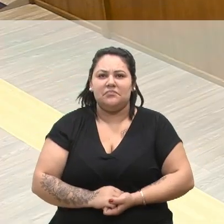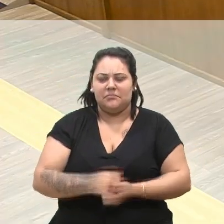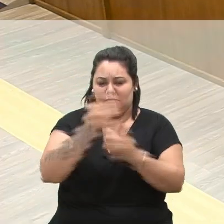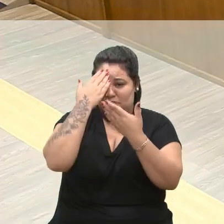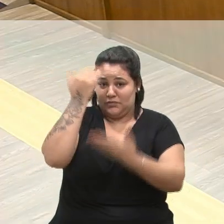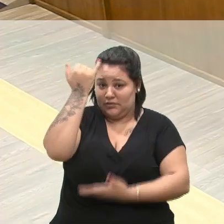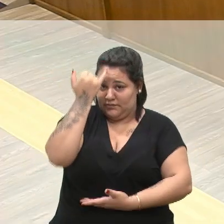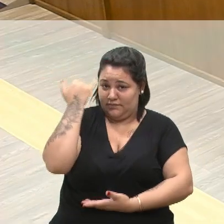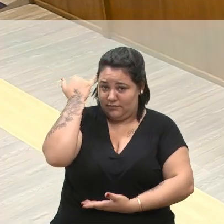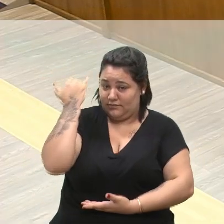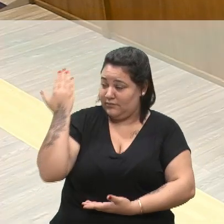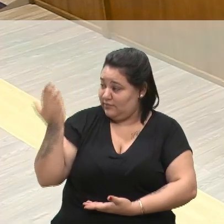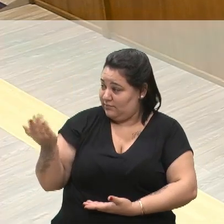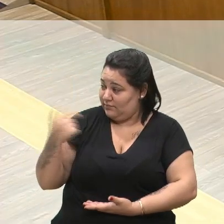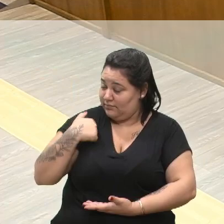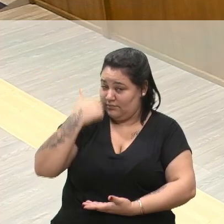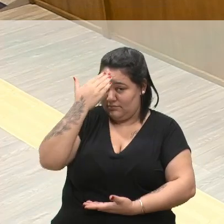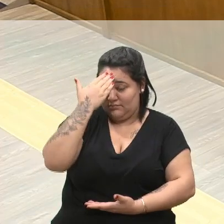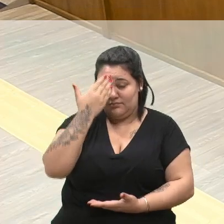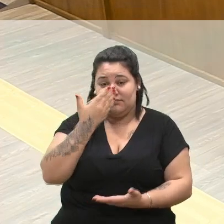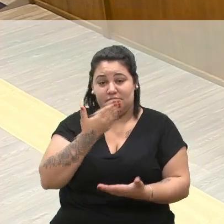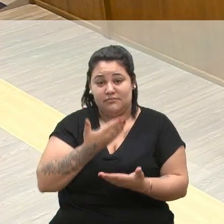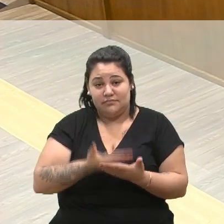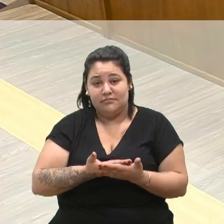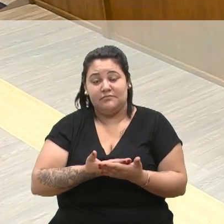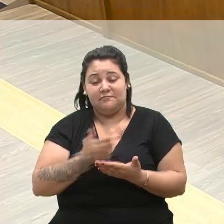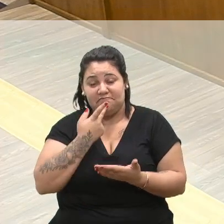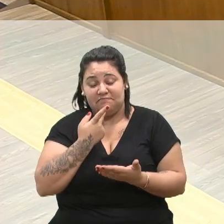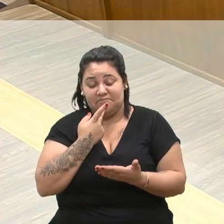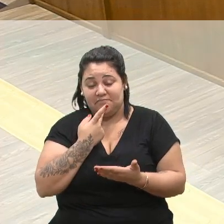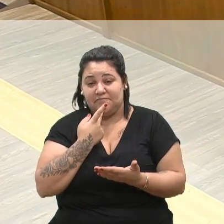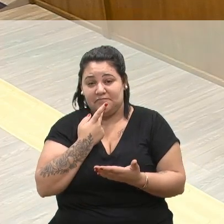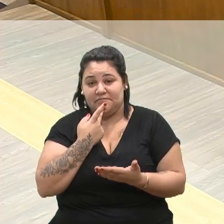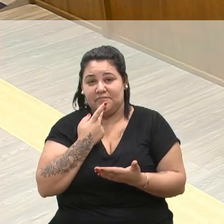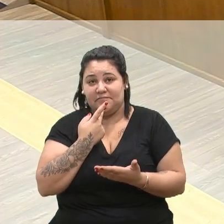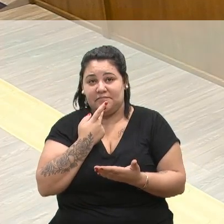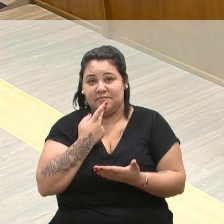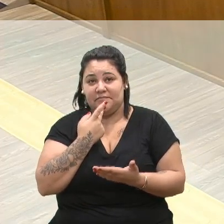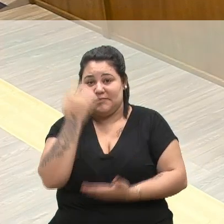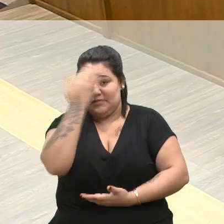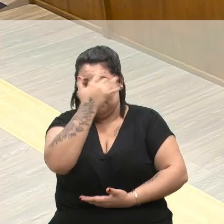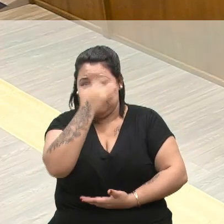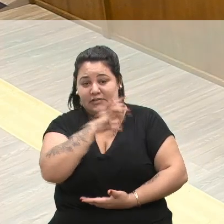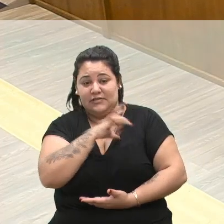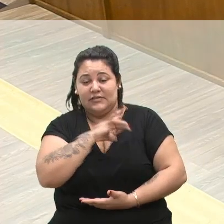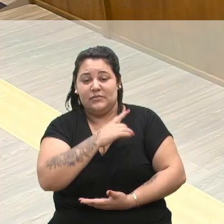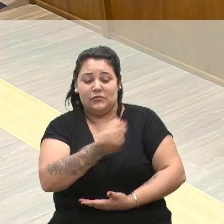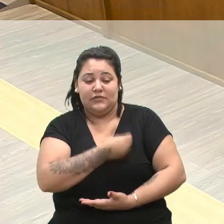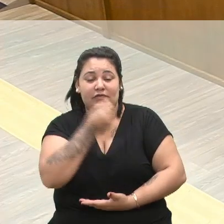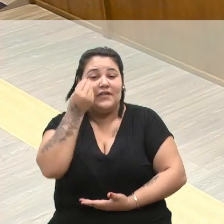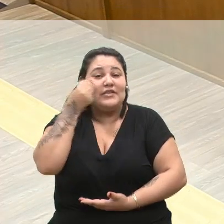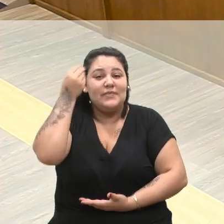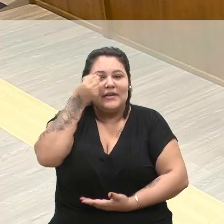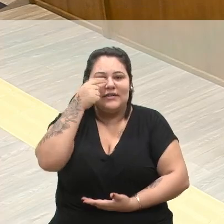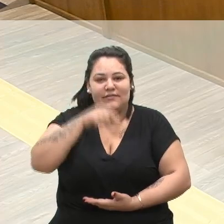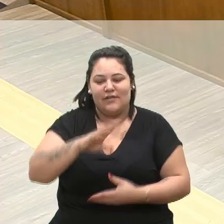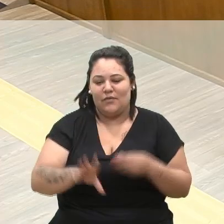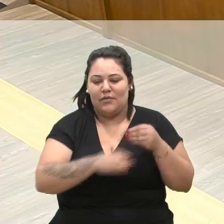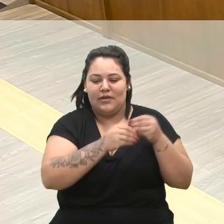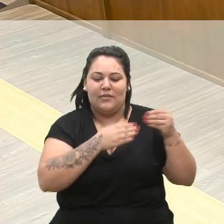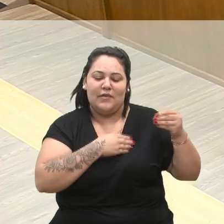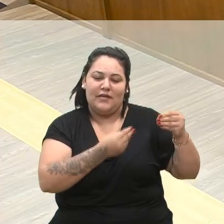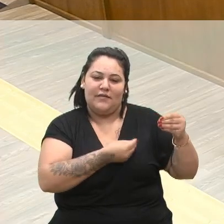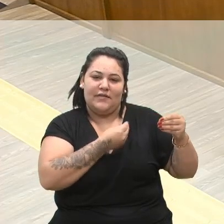vereador Zé, e confesso que realmente a viabilidade para que eu pudesse estar aqui vivendo essa experiência vai agregar para a minha vida